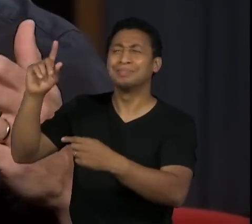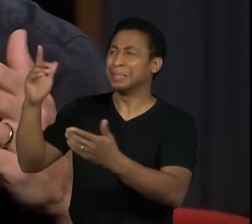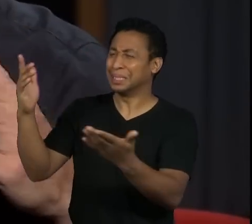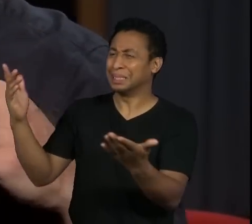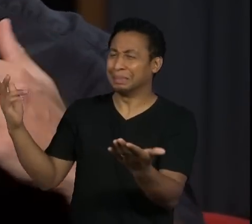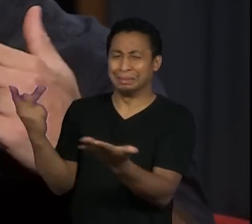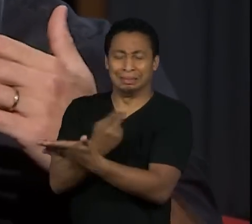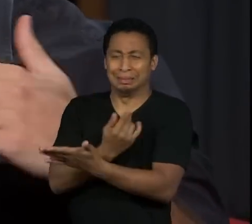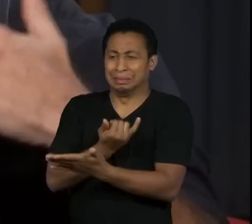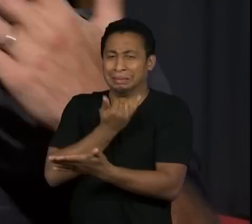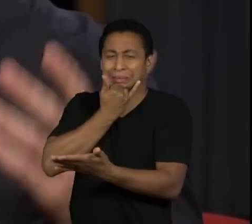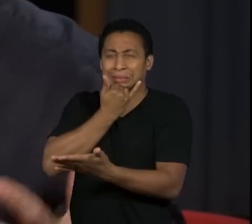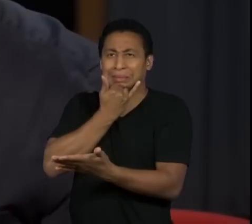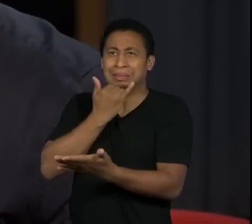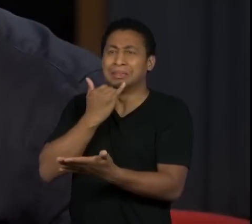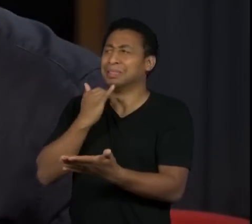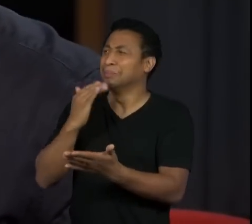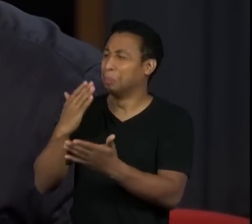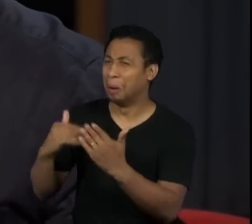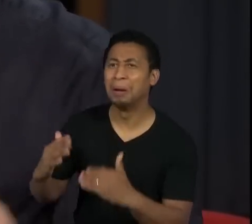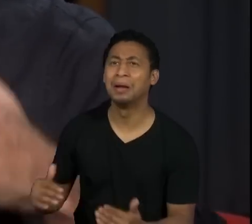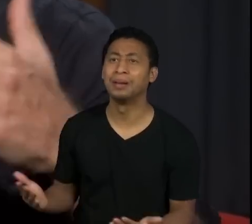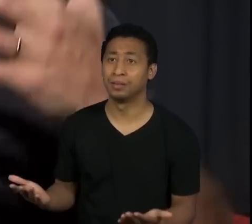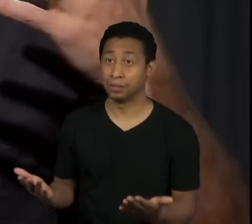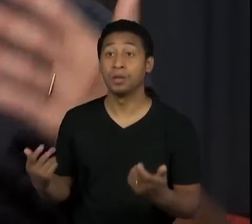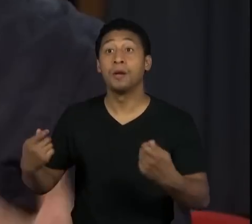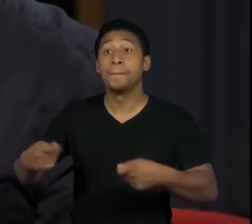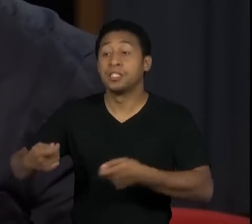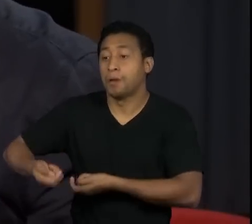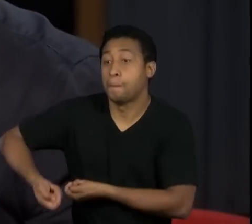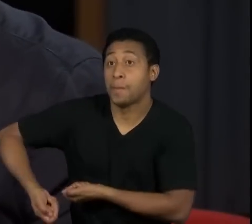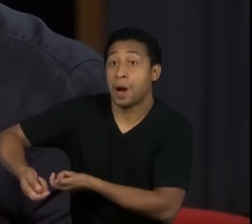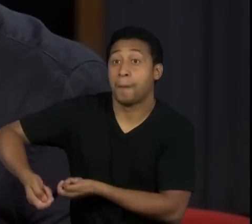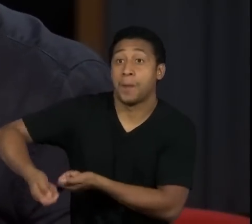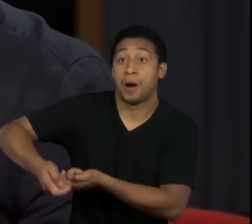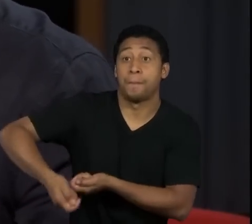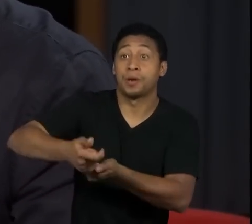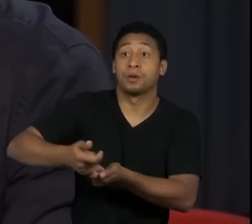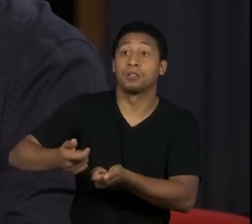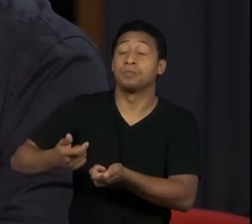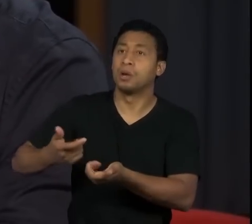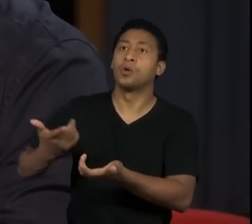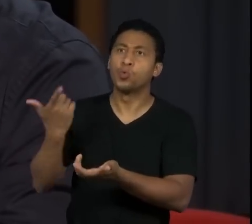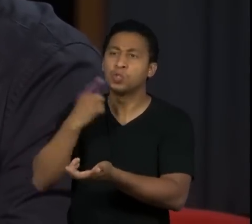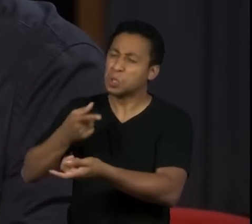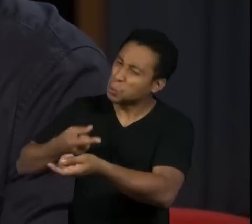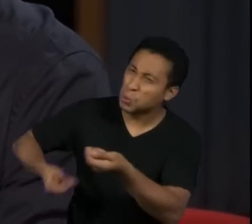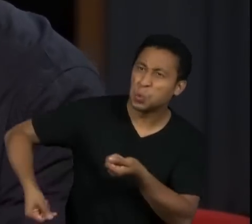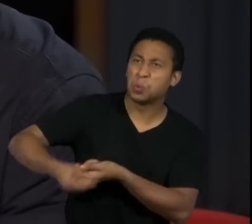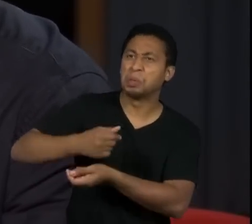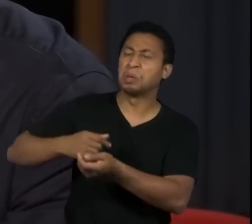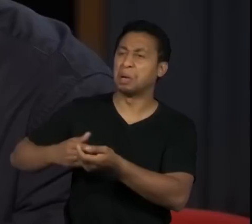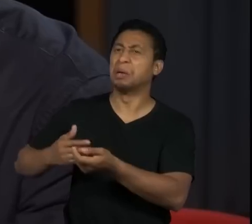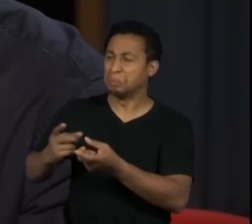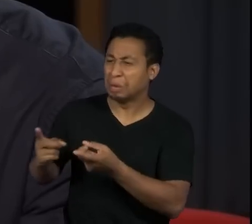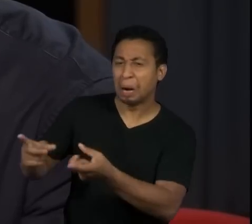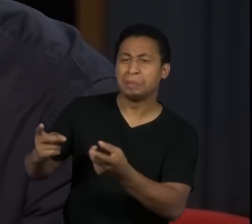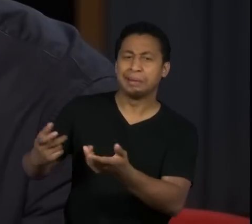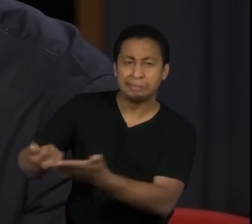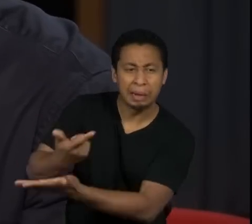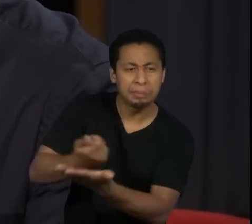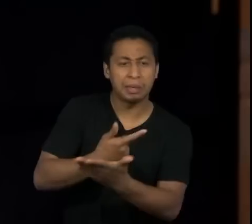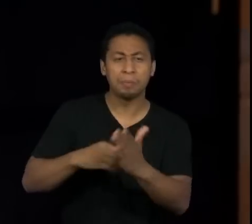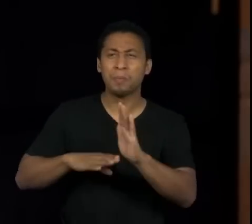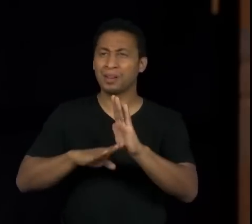programa de distribuição de renda para poder gerar mercado consumidor. Isso, para mim, é tão perverso pensar